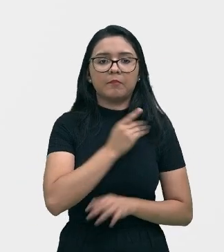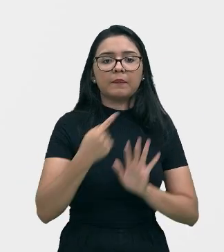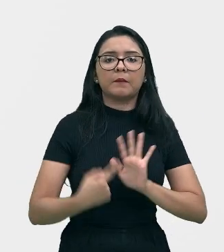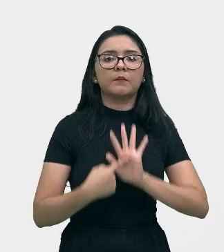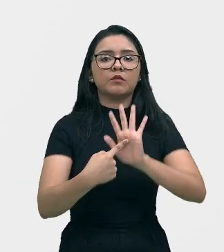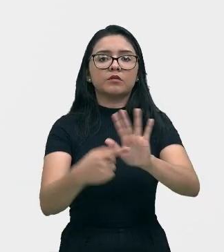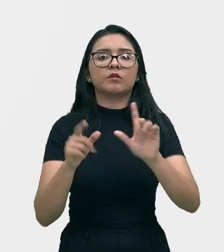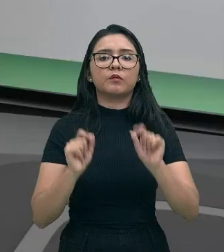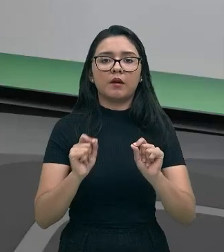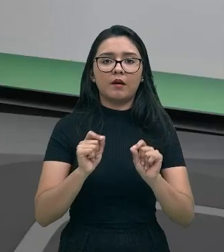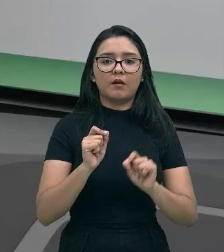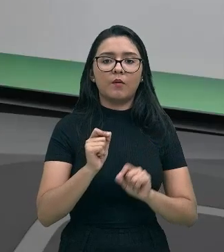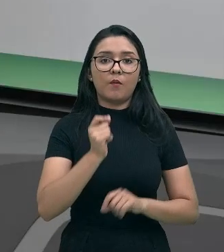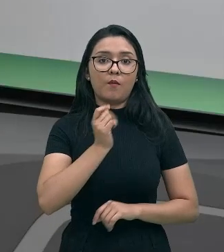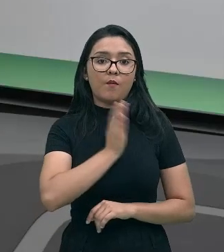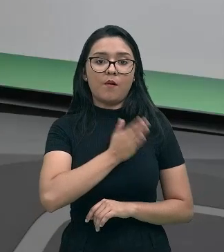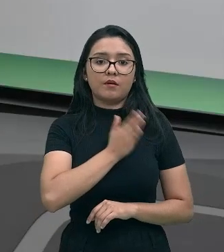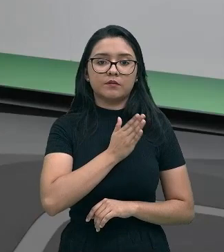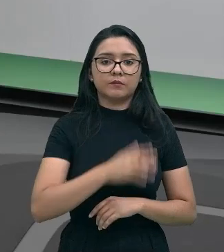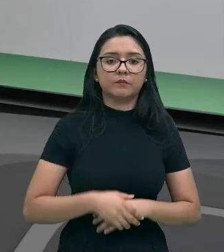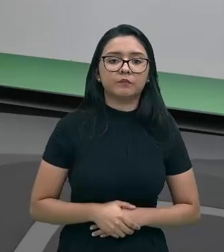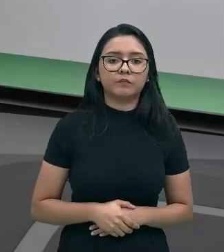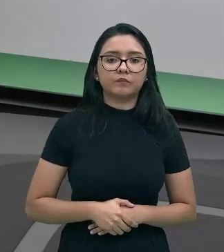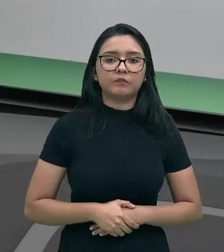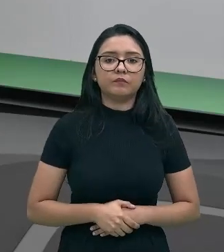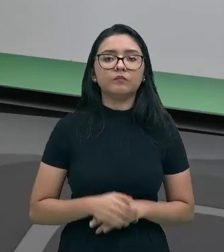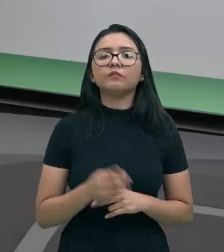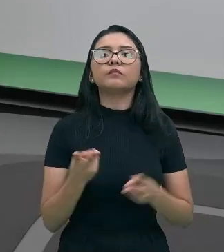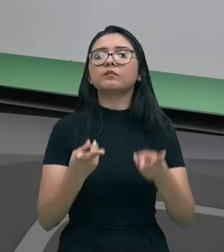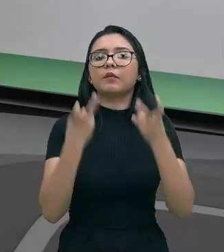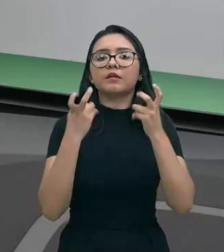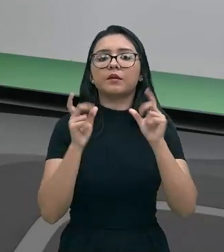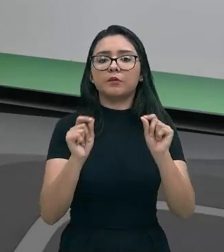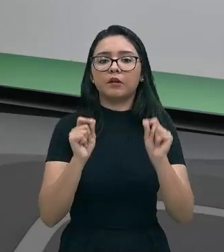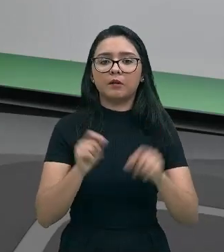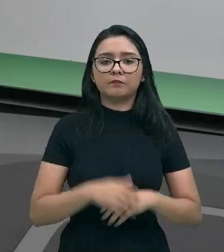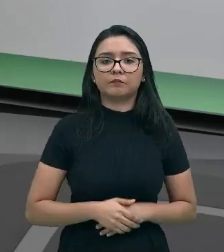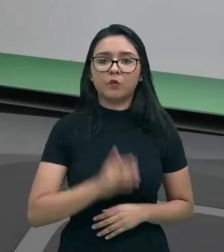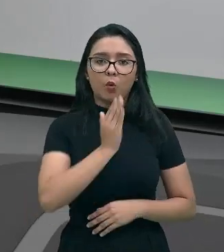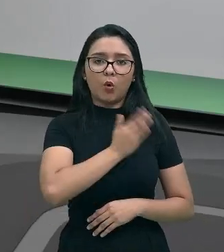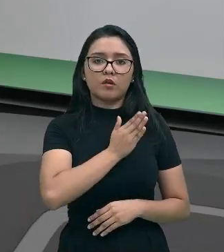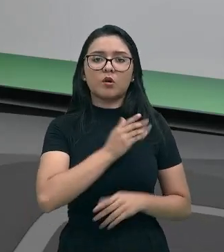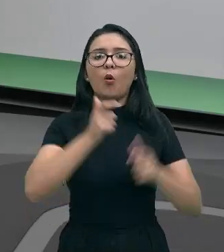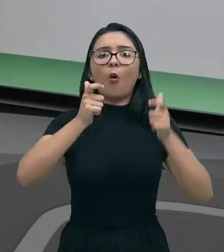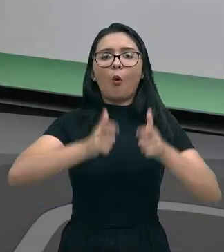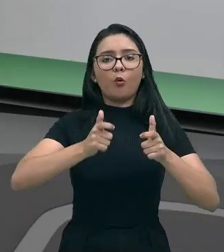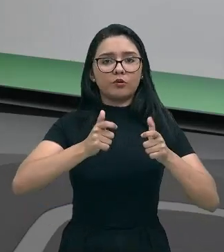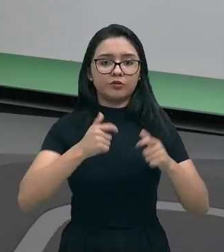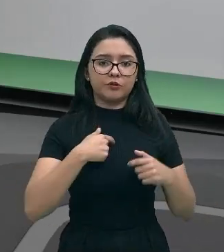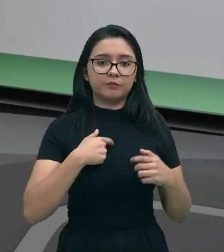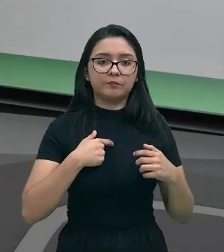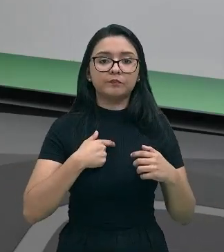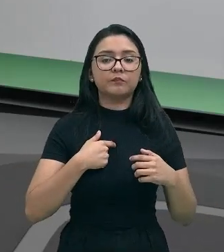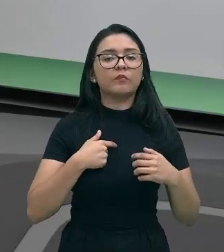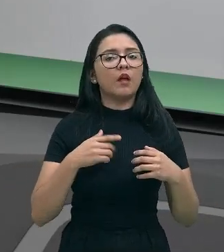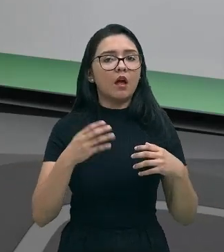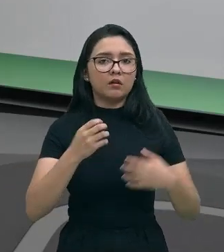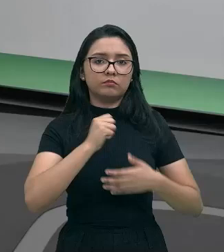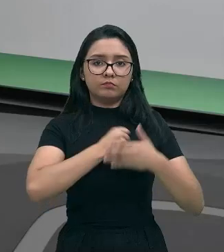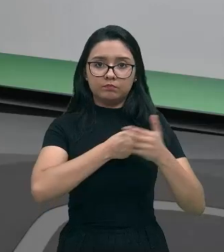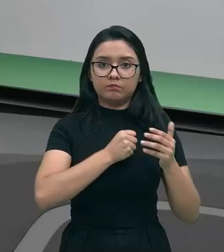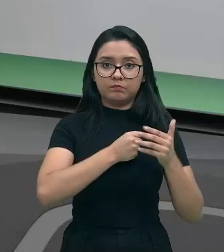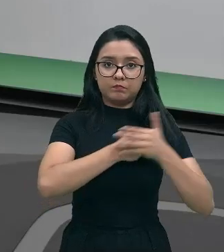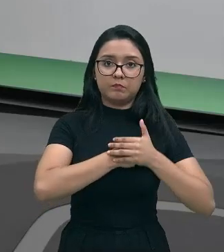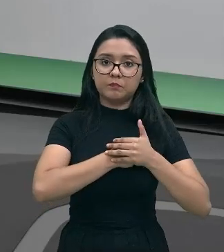especificamente o coração. Muito bem, a gente observa aqui o coração, onde ele está localizado, né, entre os pulmões, né? A